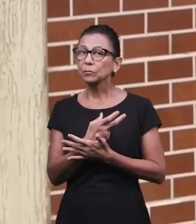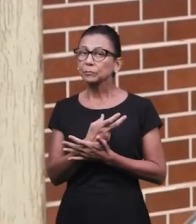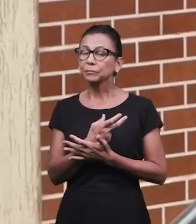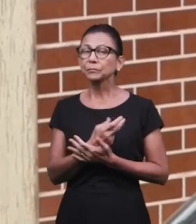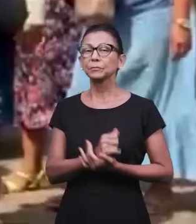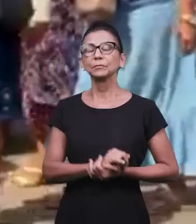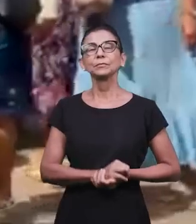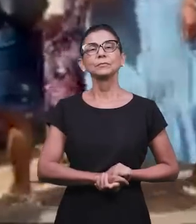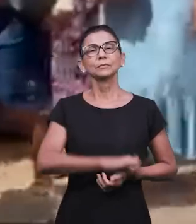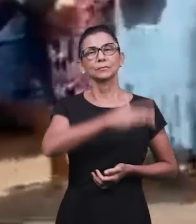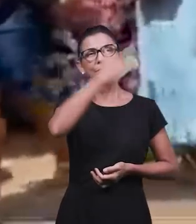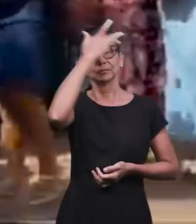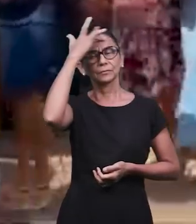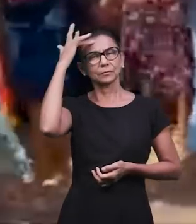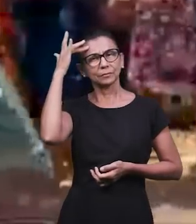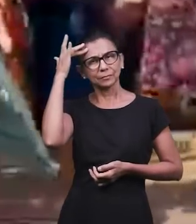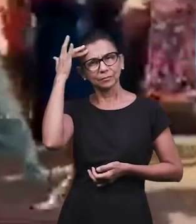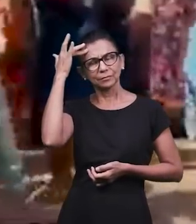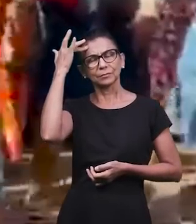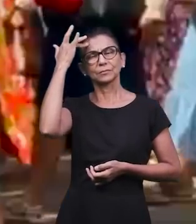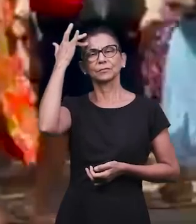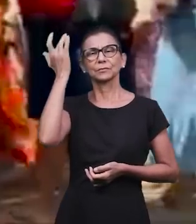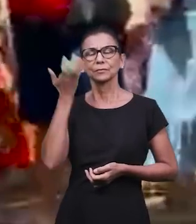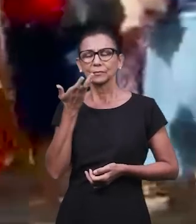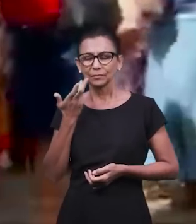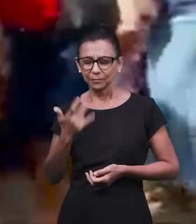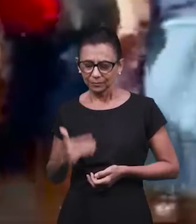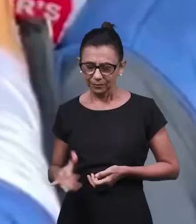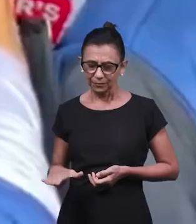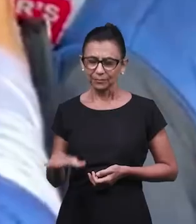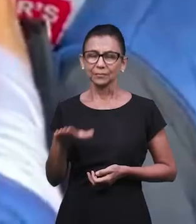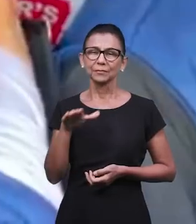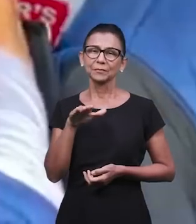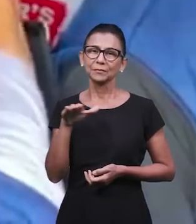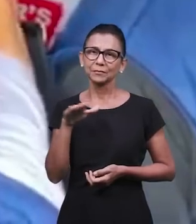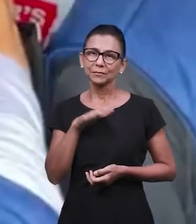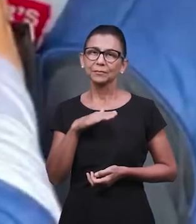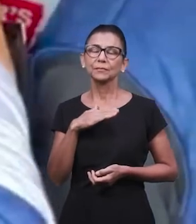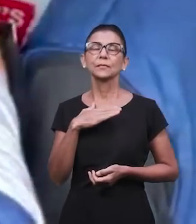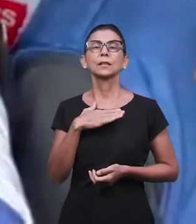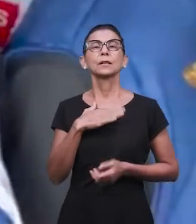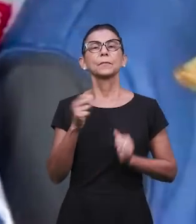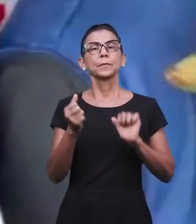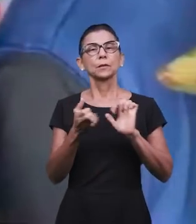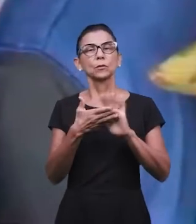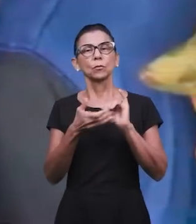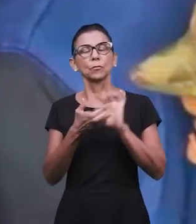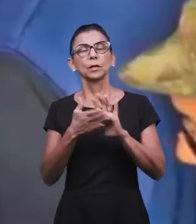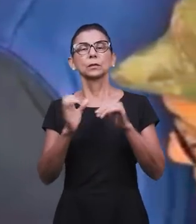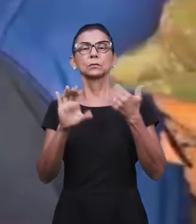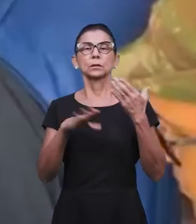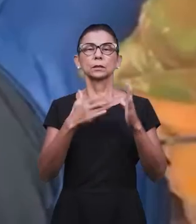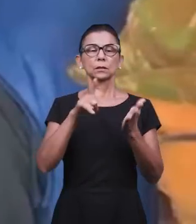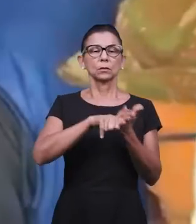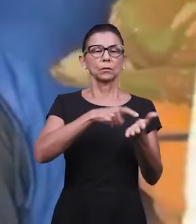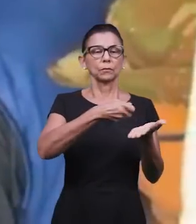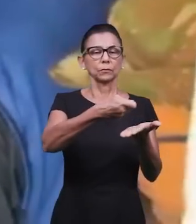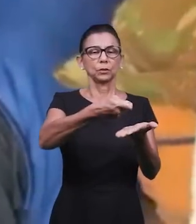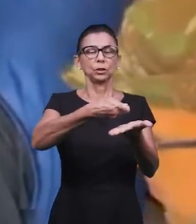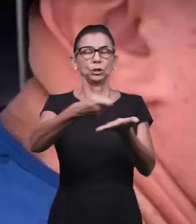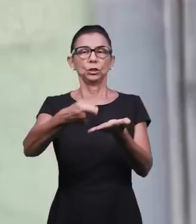pessoas vidas foram assistidas, as crianças estavam participando ativamente, tocando, louvando, entregando